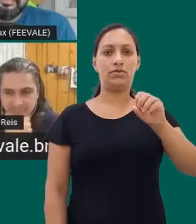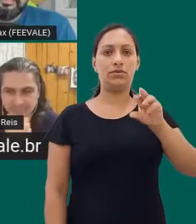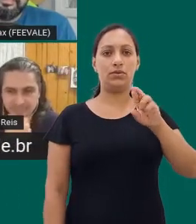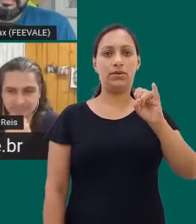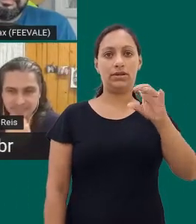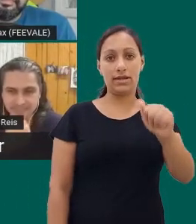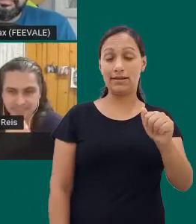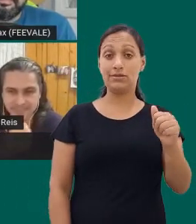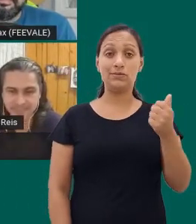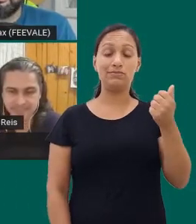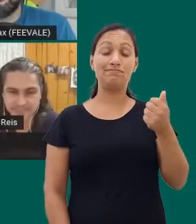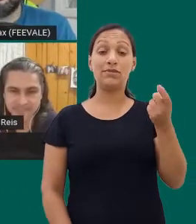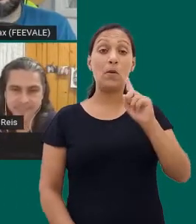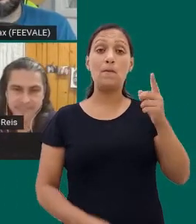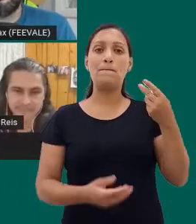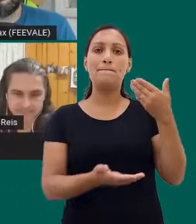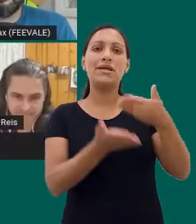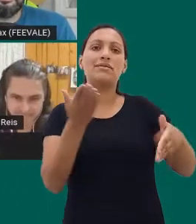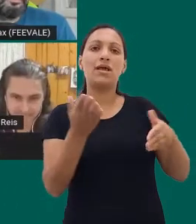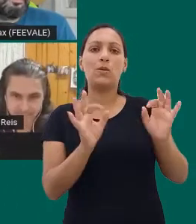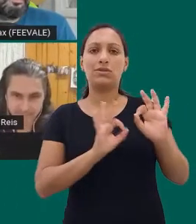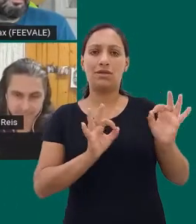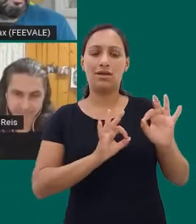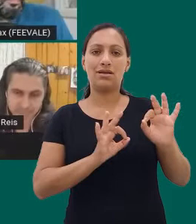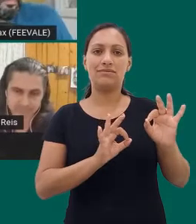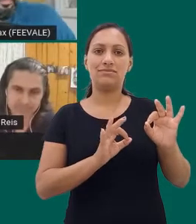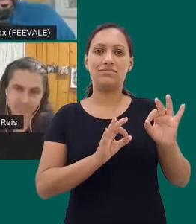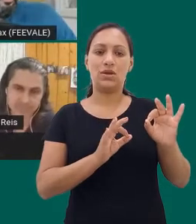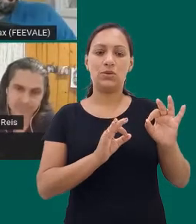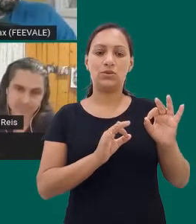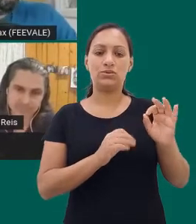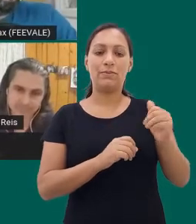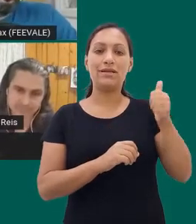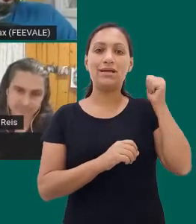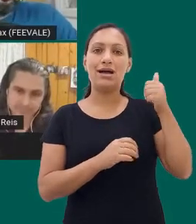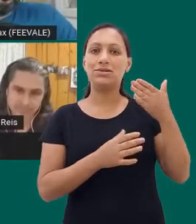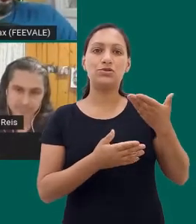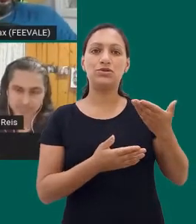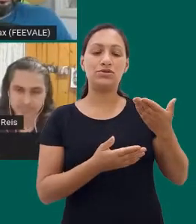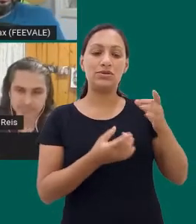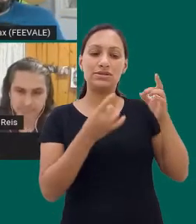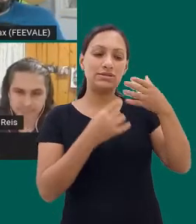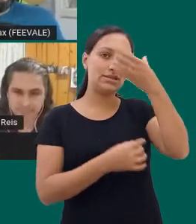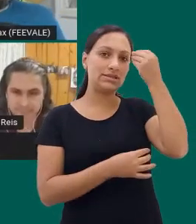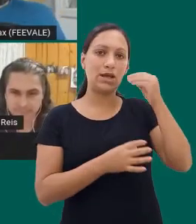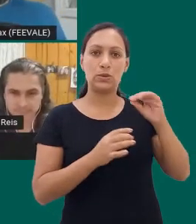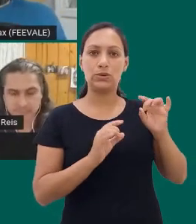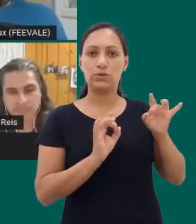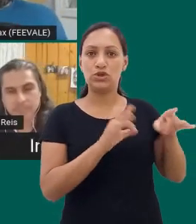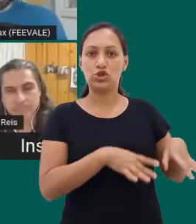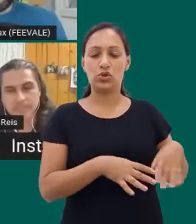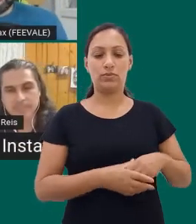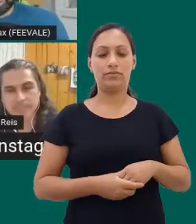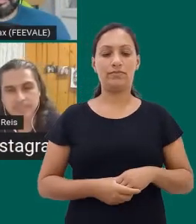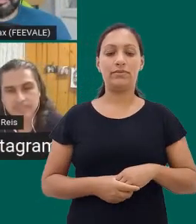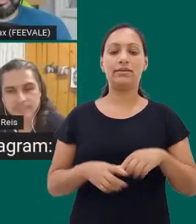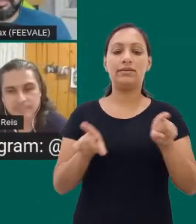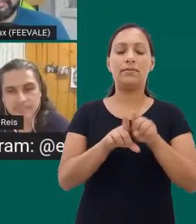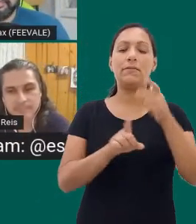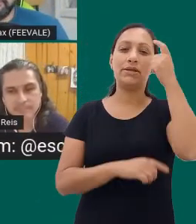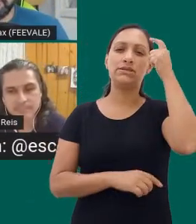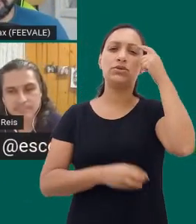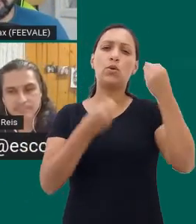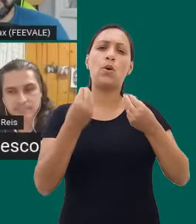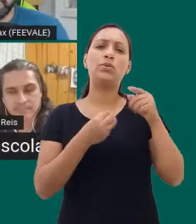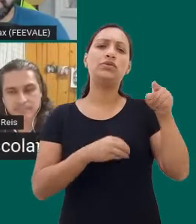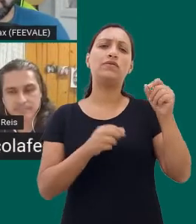perder ninguém, a gente não deixou ninguém para trás. E, inclusive, pensando, quando tu falaste antes, Cris, que tu perguntou como é que faz,